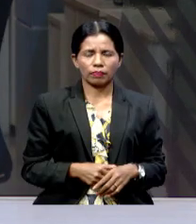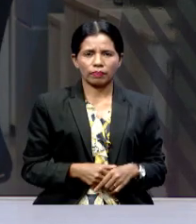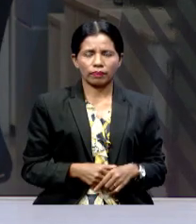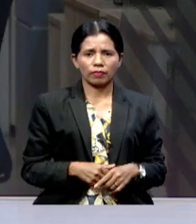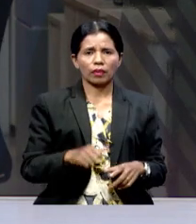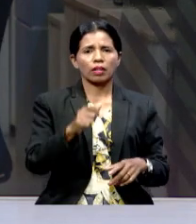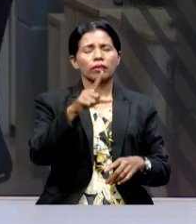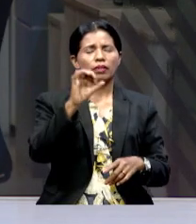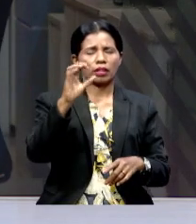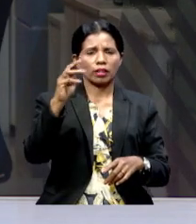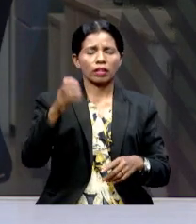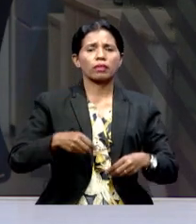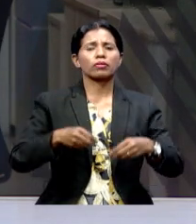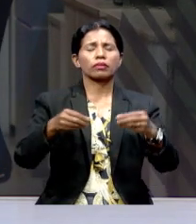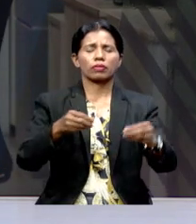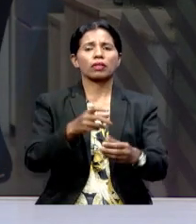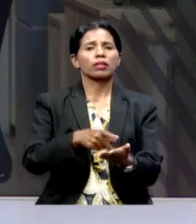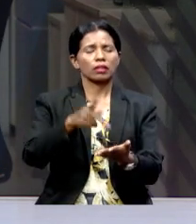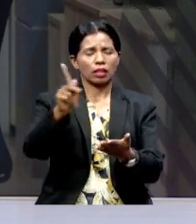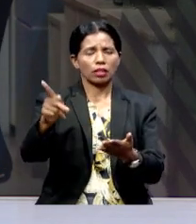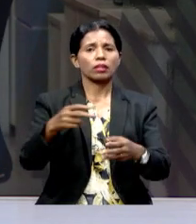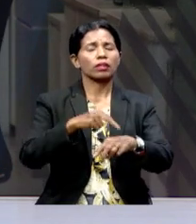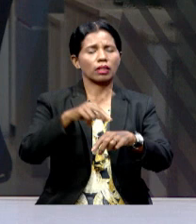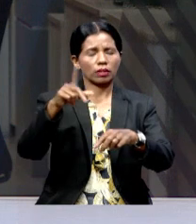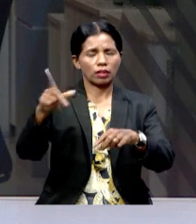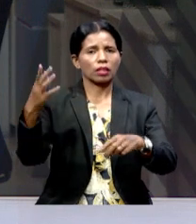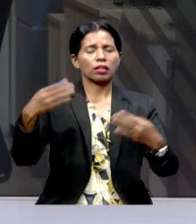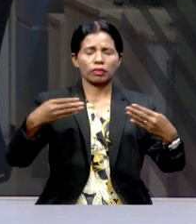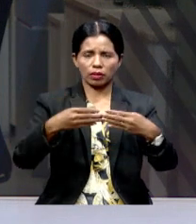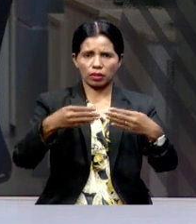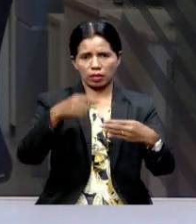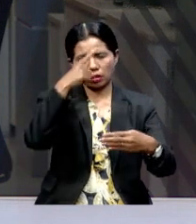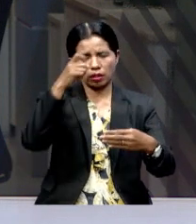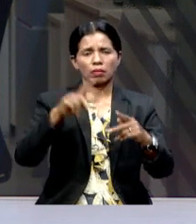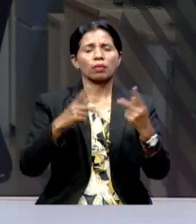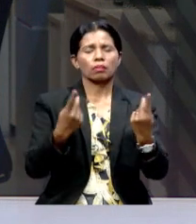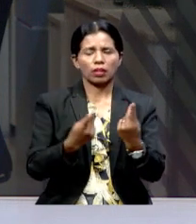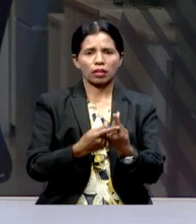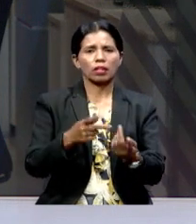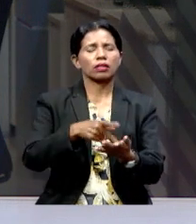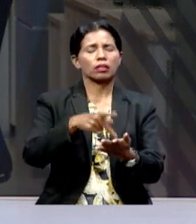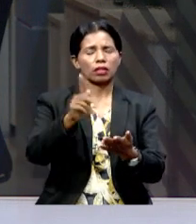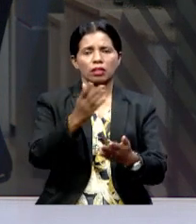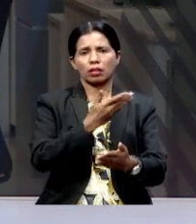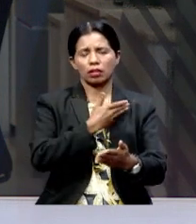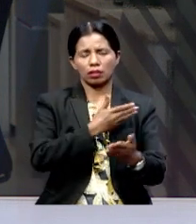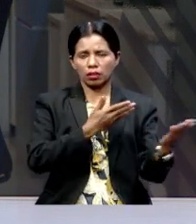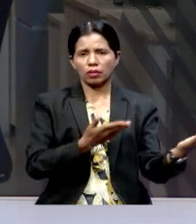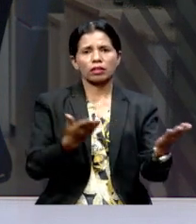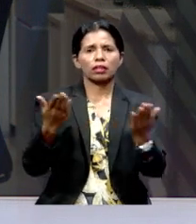Alfândega se aplica taxa nacional e fronteira. Também empresa Shipping Maratus, ralo manipulação, baçação e